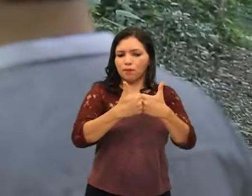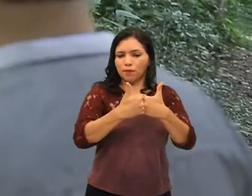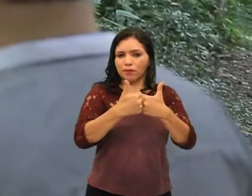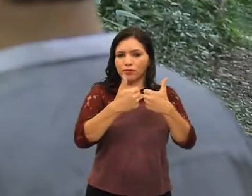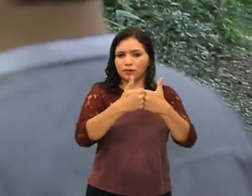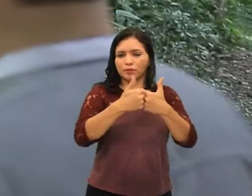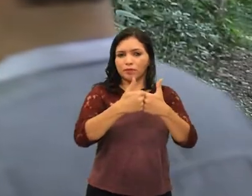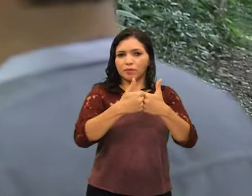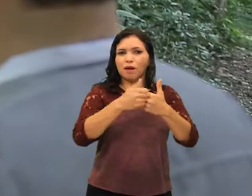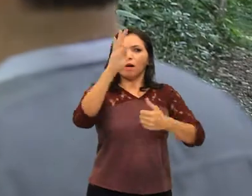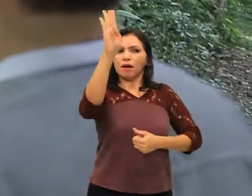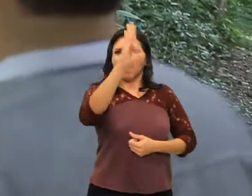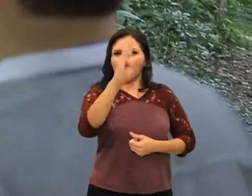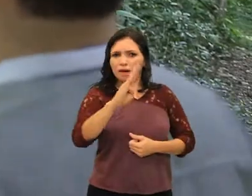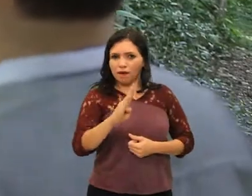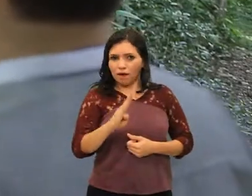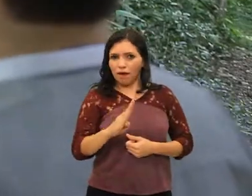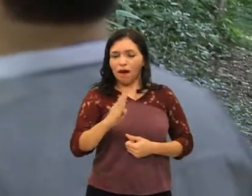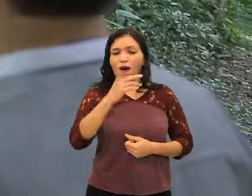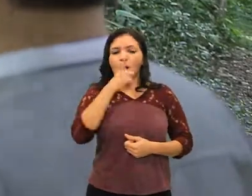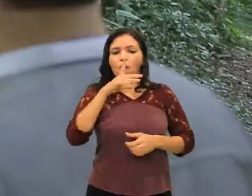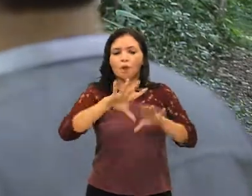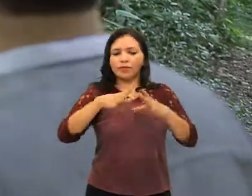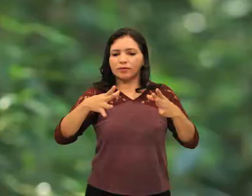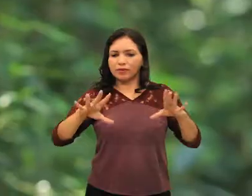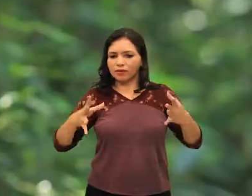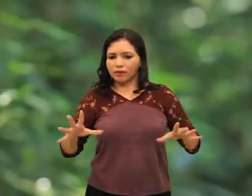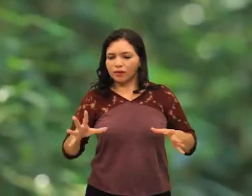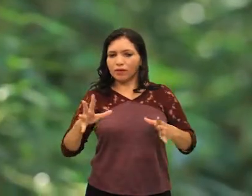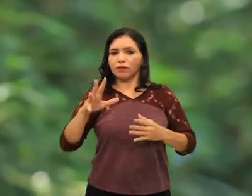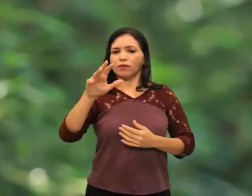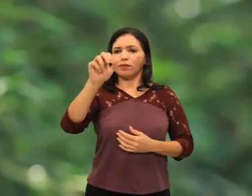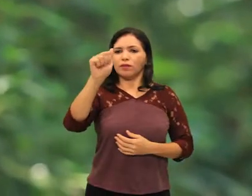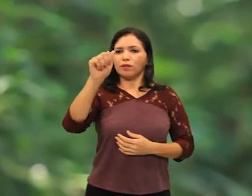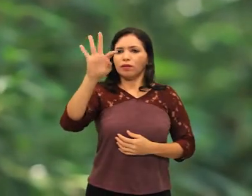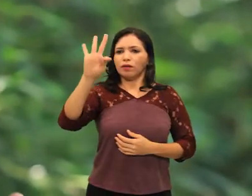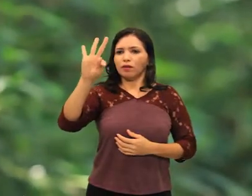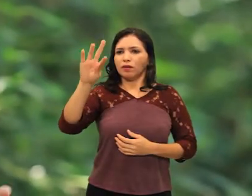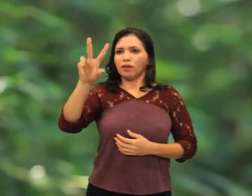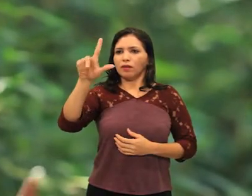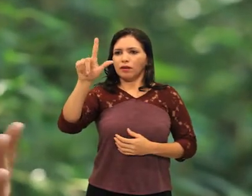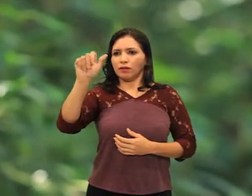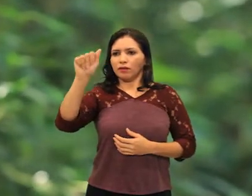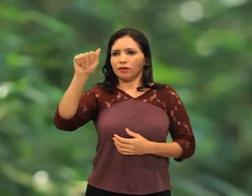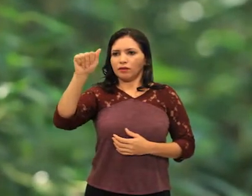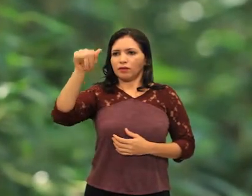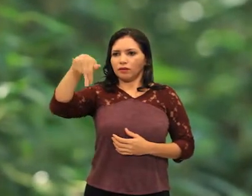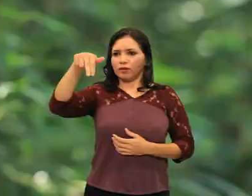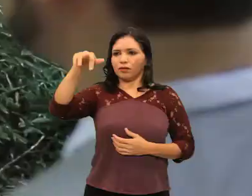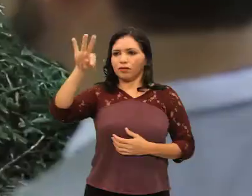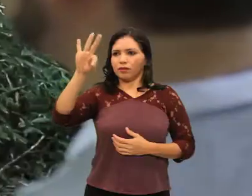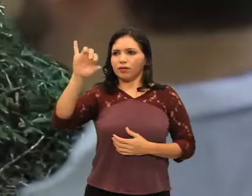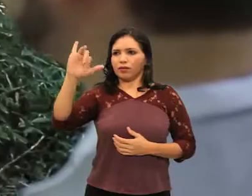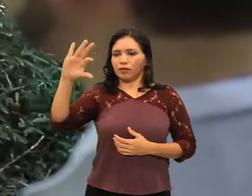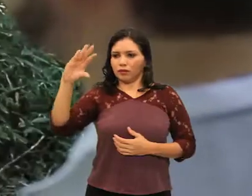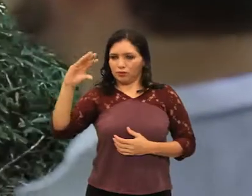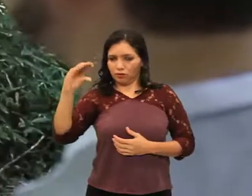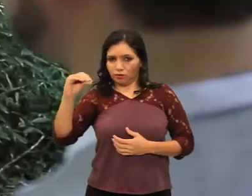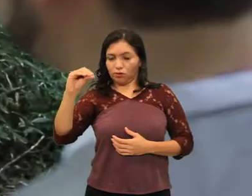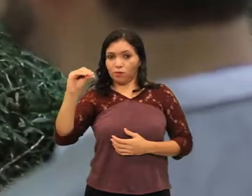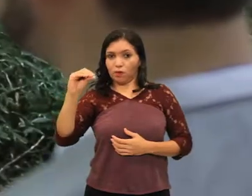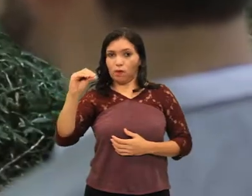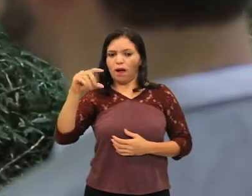costa brasileira, né, do Oceano Atlântico. O bioma que aqui se encontra, né, onde nós nos encontramos, é a